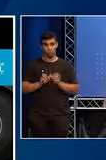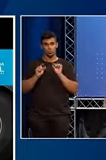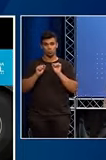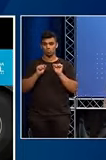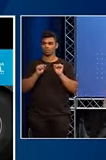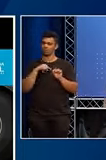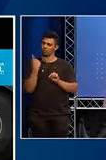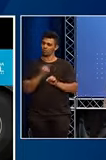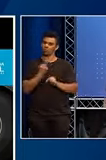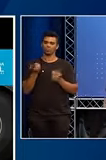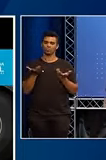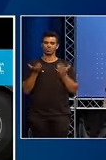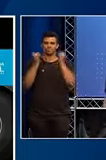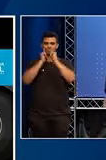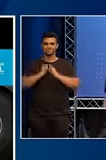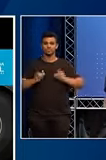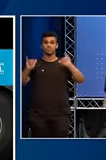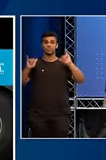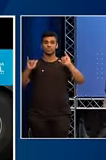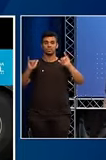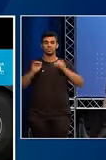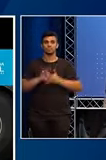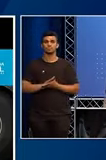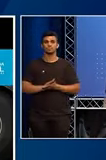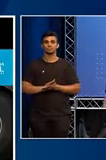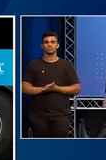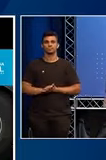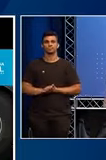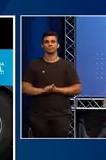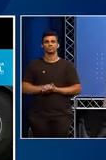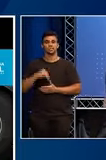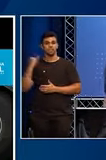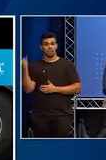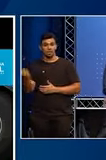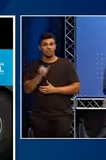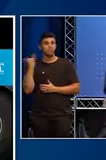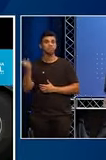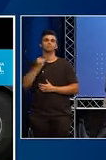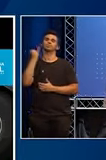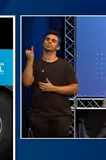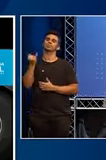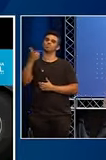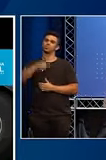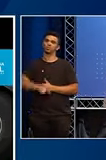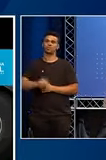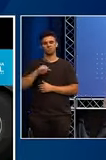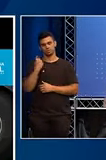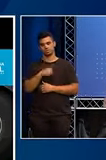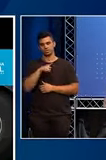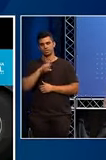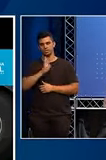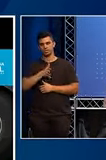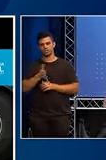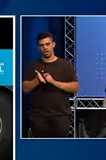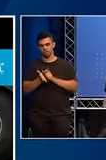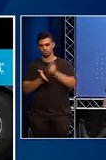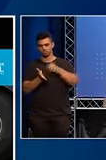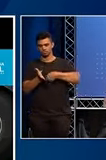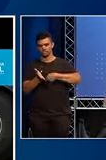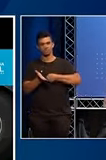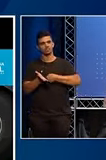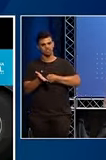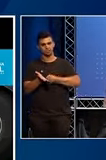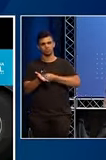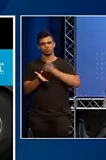está anunciando hoje, é muito importante, de novo, nós já temos, acabamos de assinar o primeiro, mas já